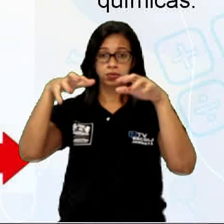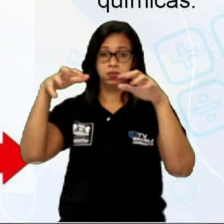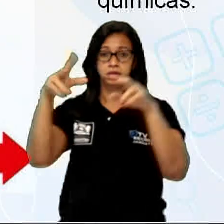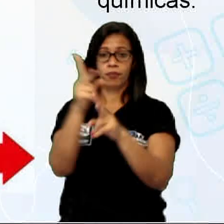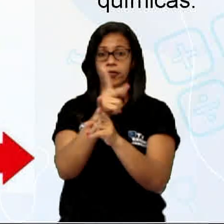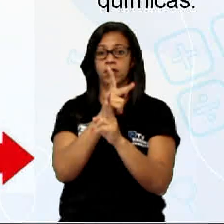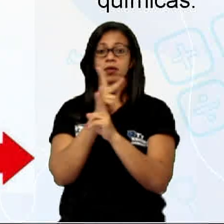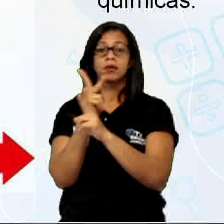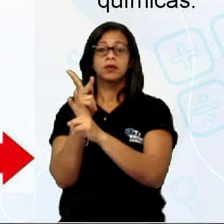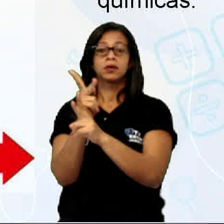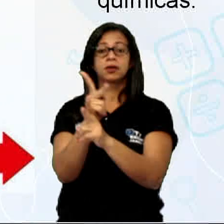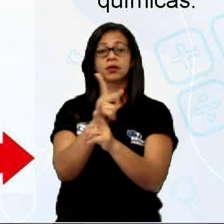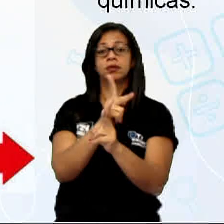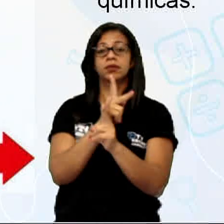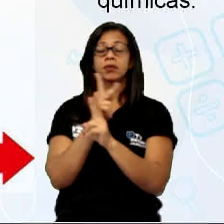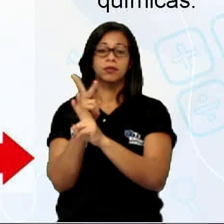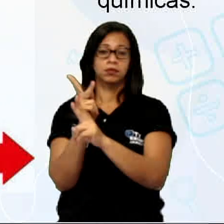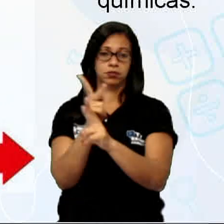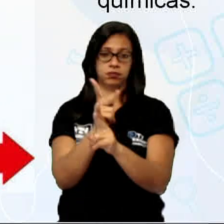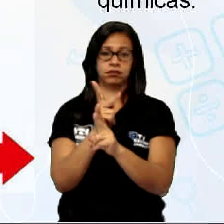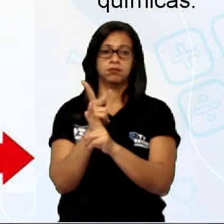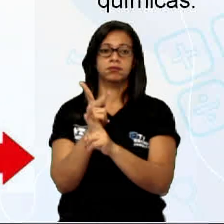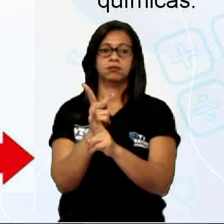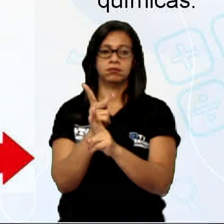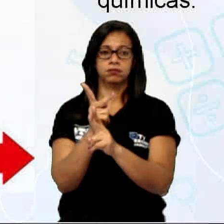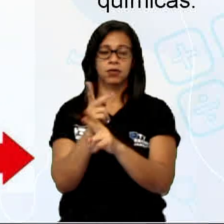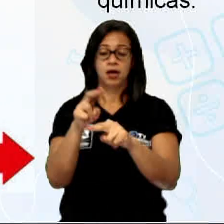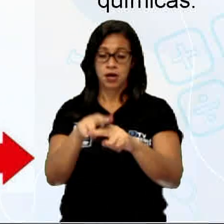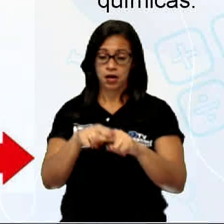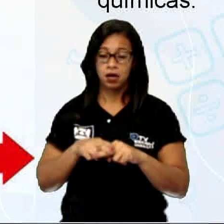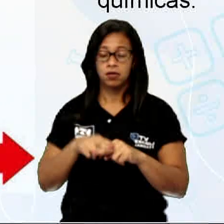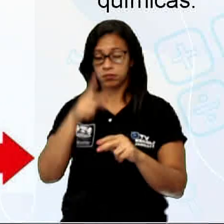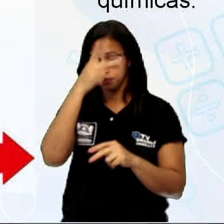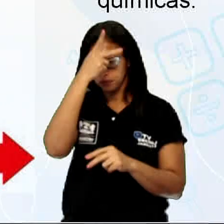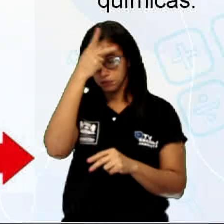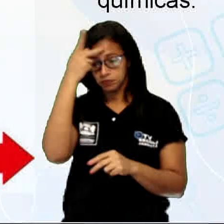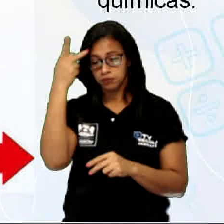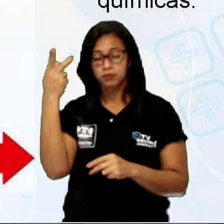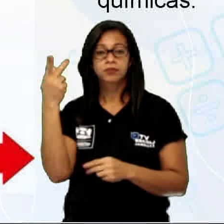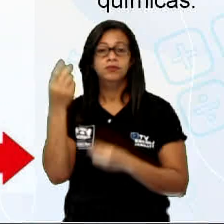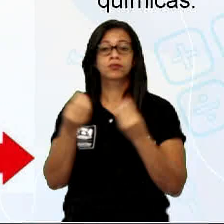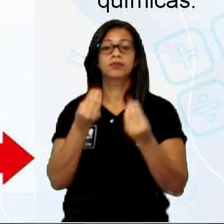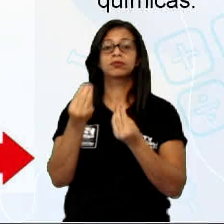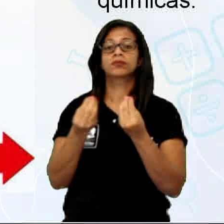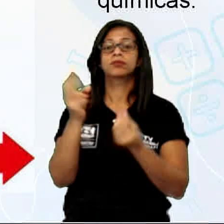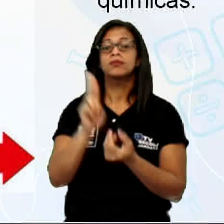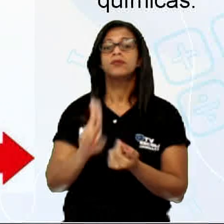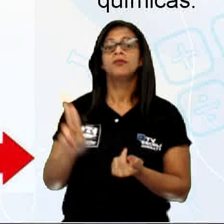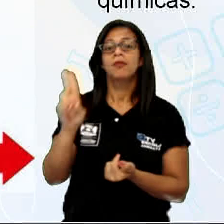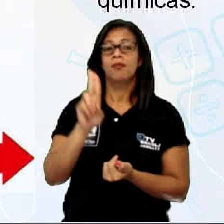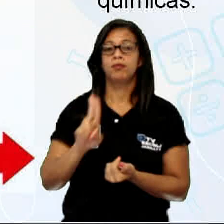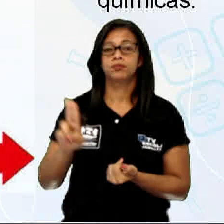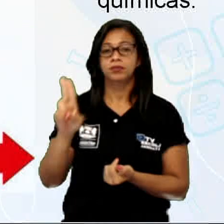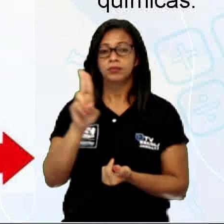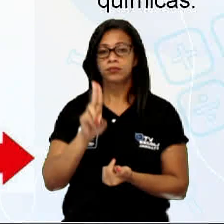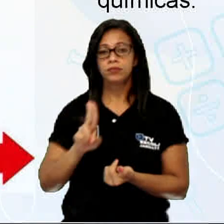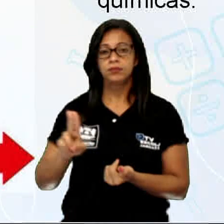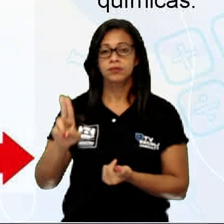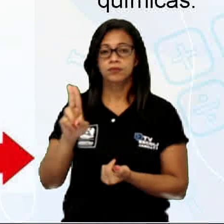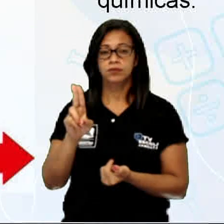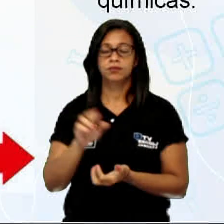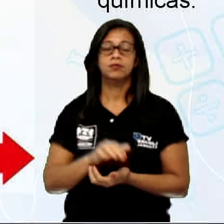a ação dos seres vivos. Olha o que acontece. Primeiro, temos a rocha matriz. Ela sofre com